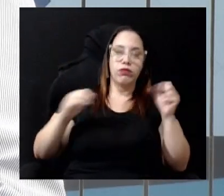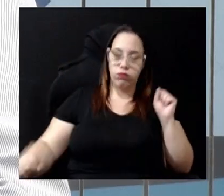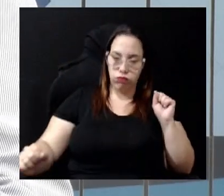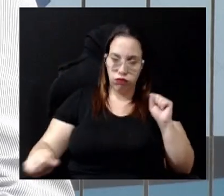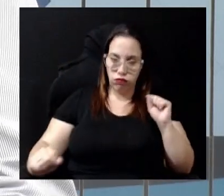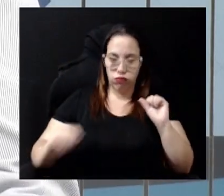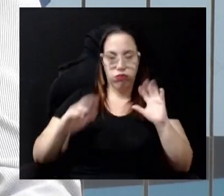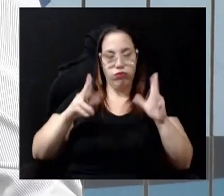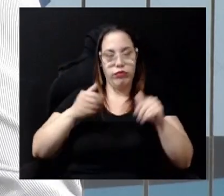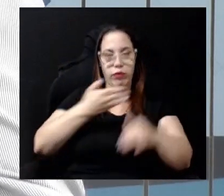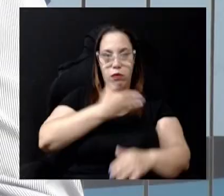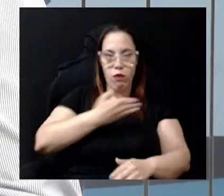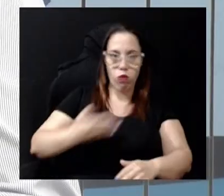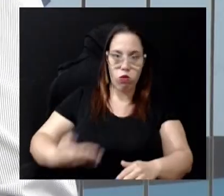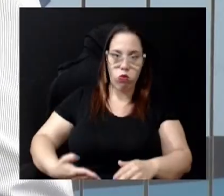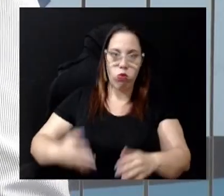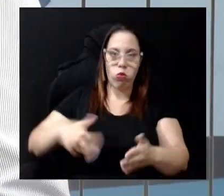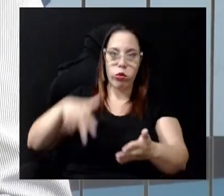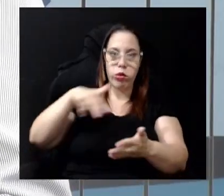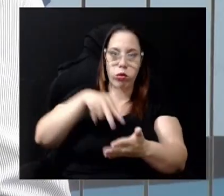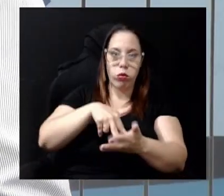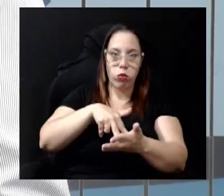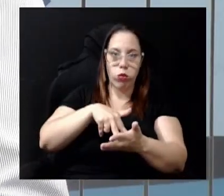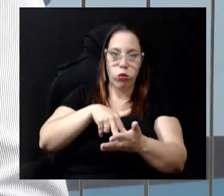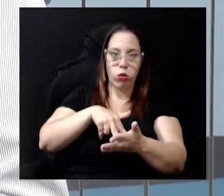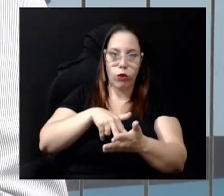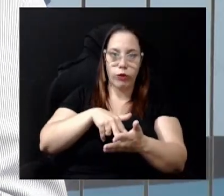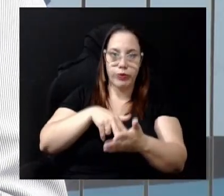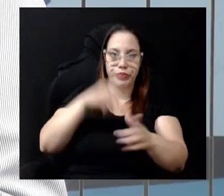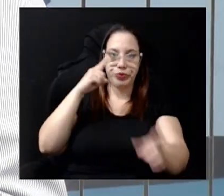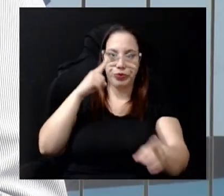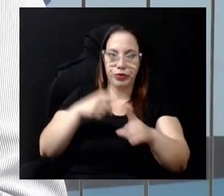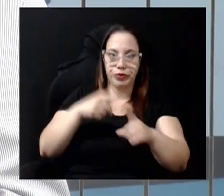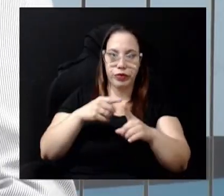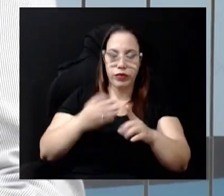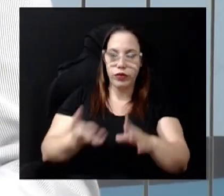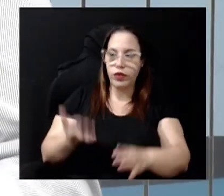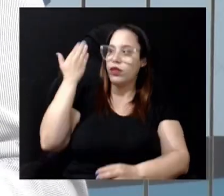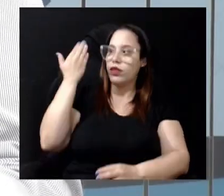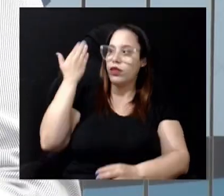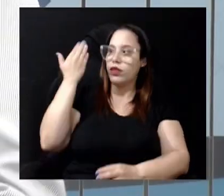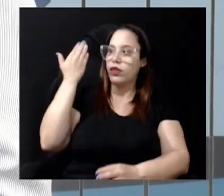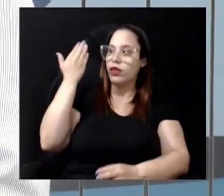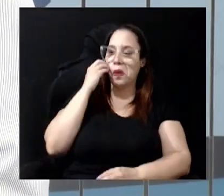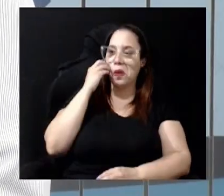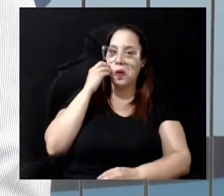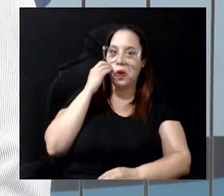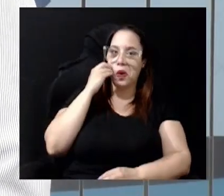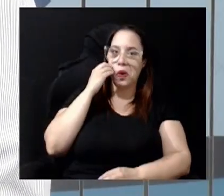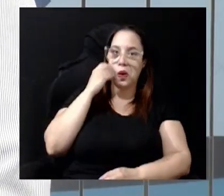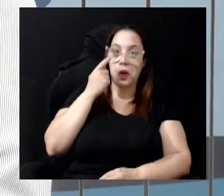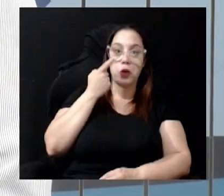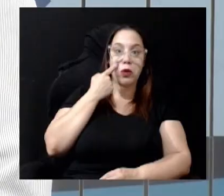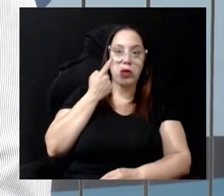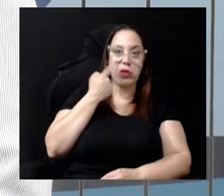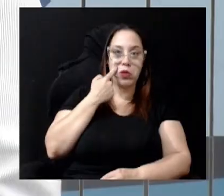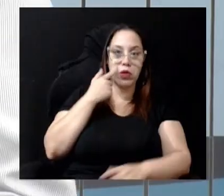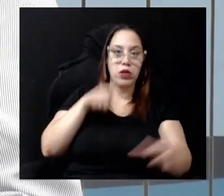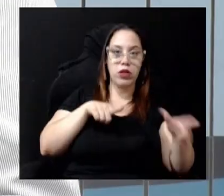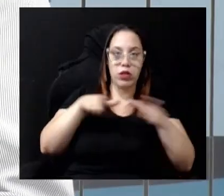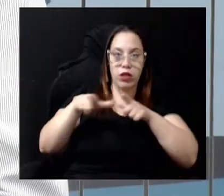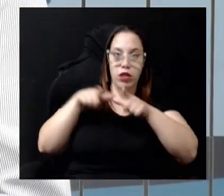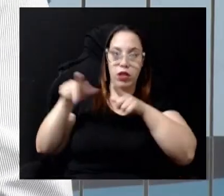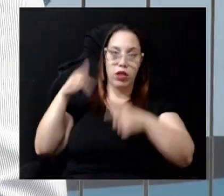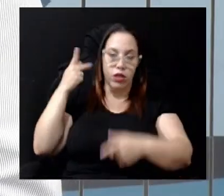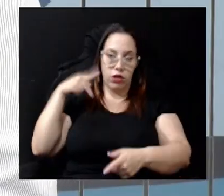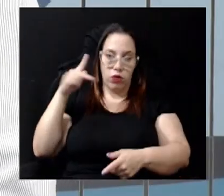se recolocando, fruto da decisão de um governo anterior, isto, ao meu ver, deveria ser trabalhado como política de Estado,